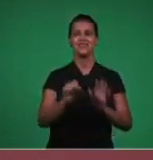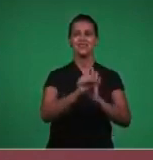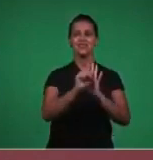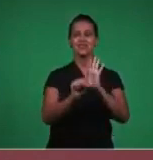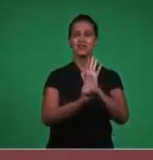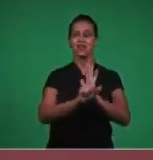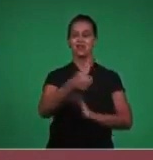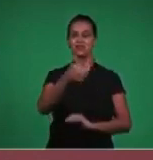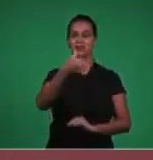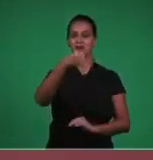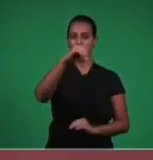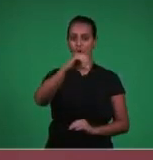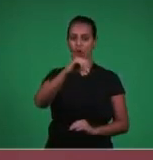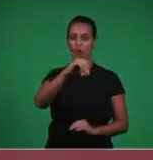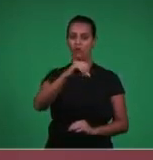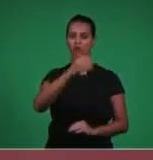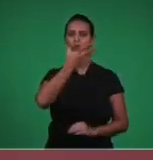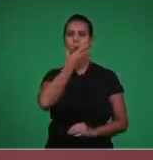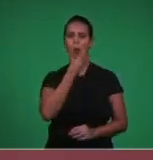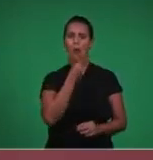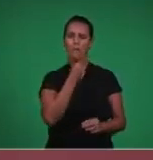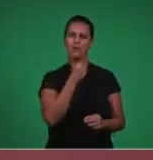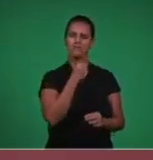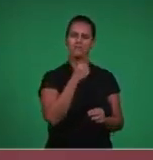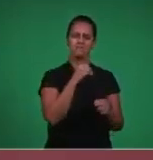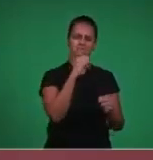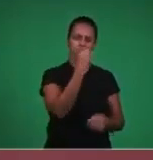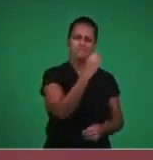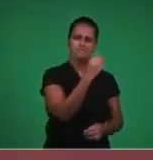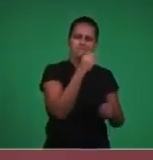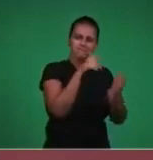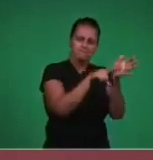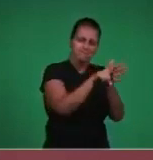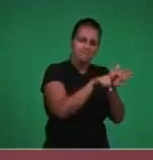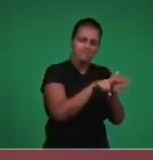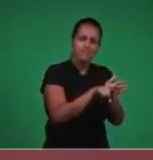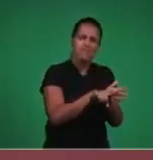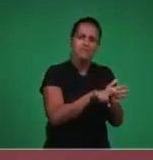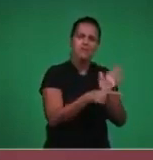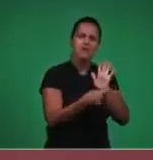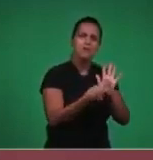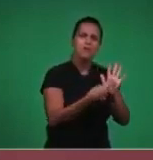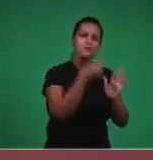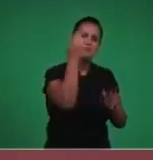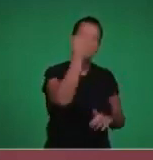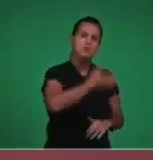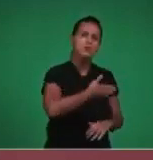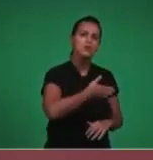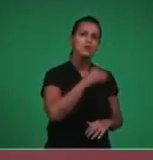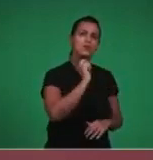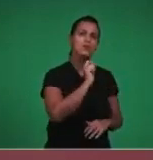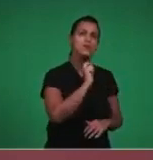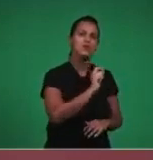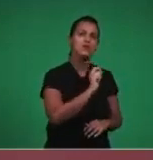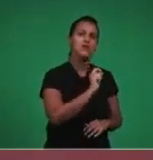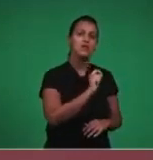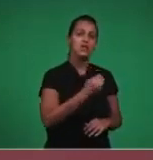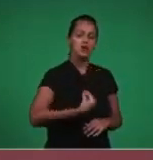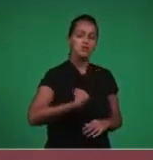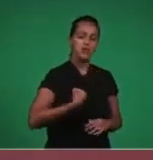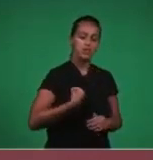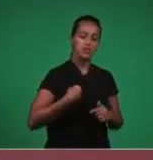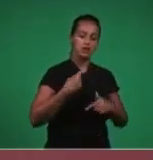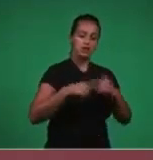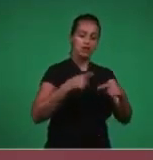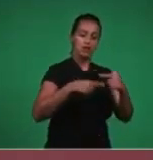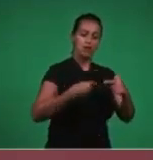conseguiu comprovar certamente que os micro-organismos eles só são formados a partir de outros micro-organismos. Mas